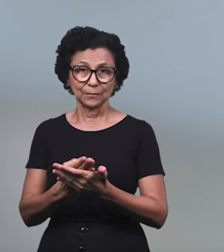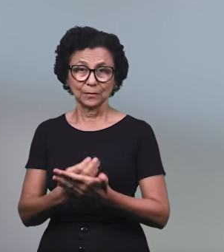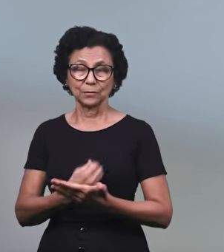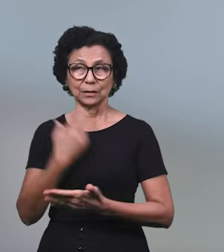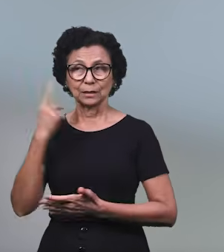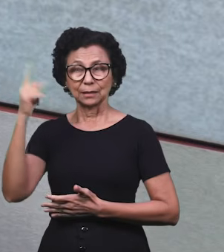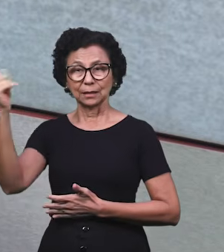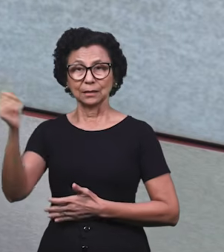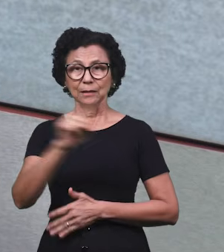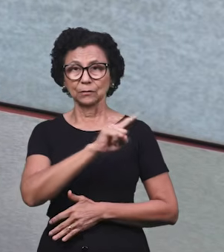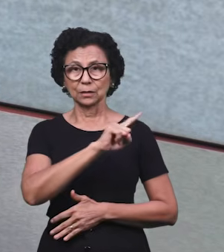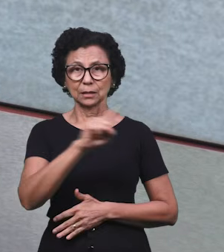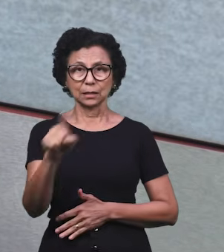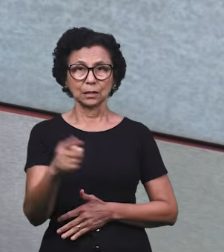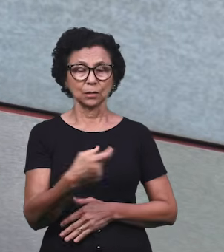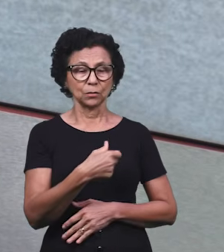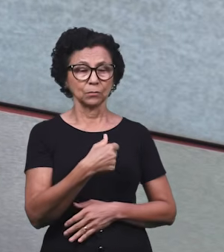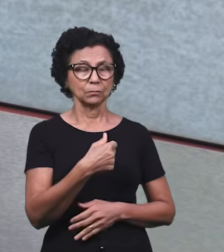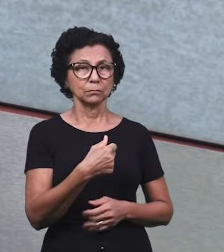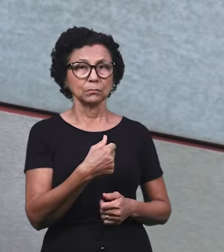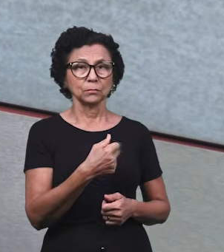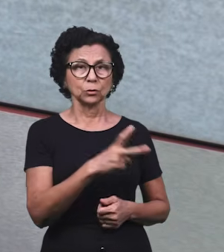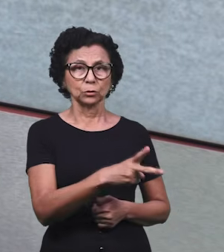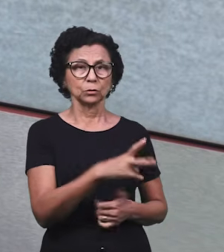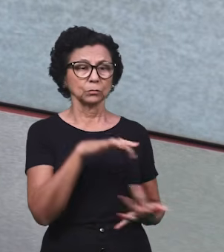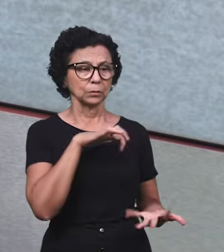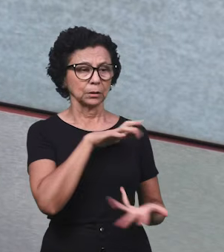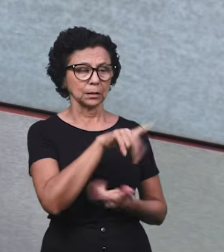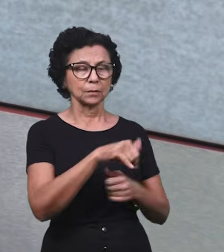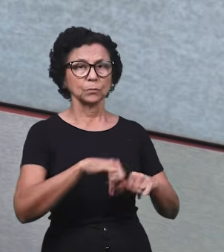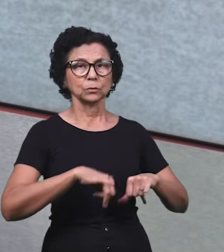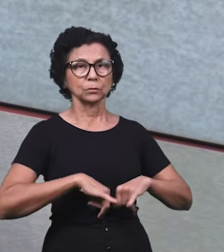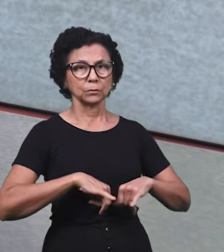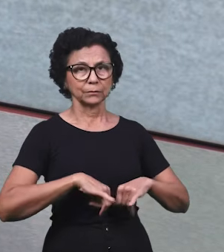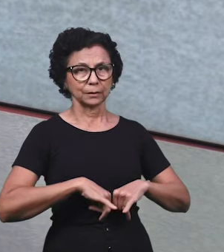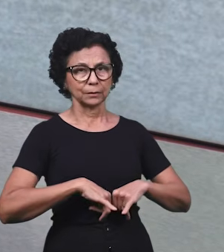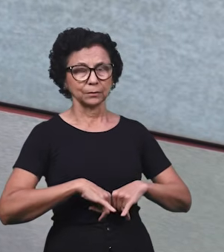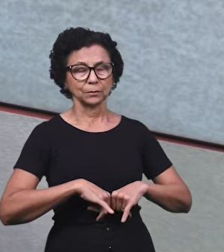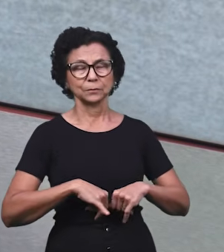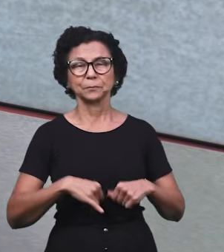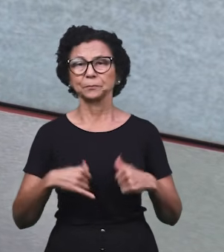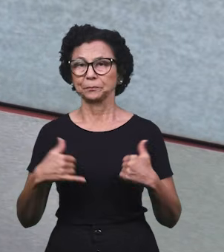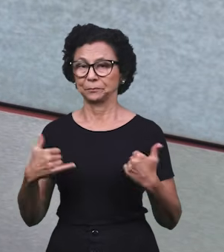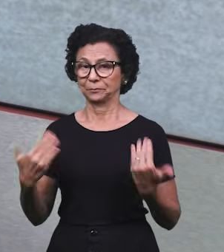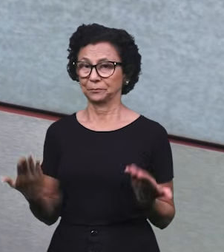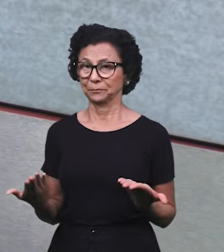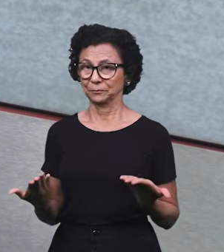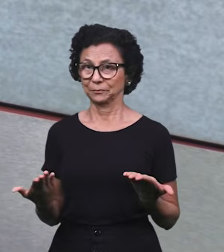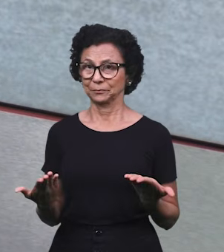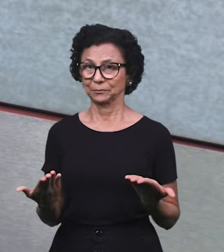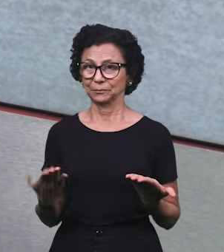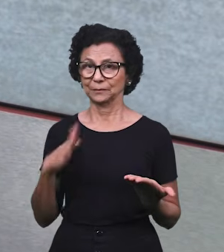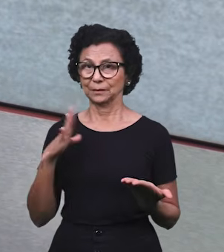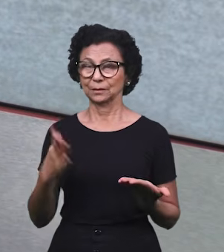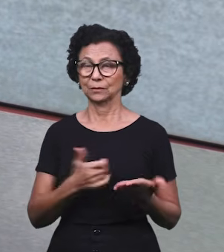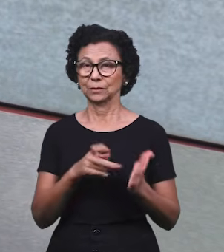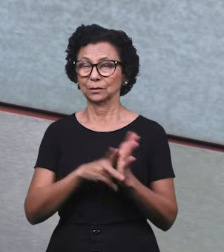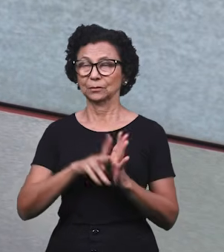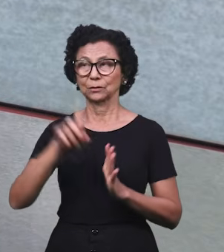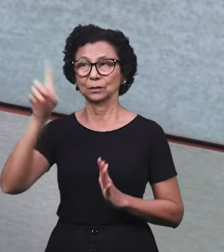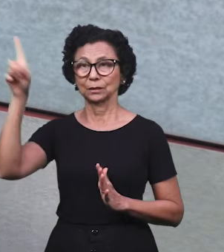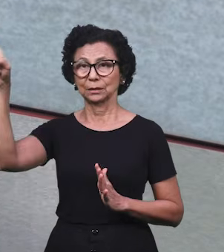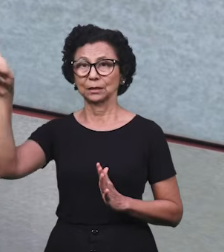eterna. Aí sim, nós temos, portanto, agora a resposta à pergunta. O alvo da salvação de Deus não